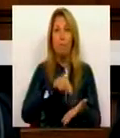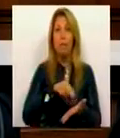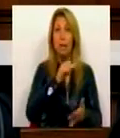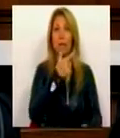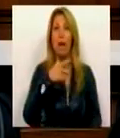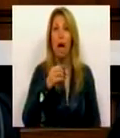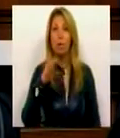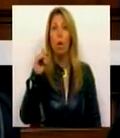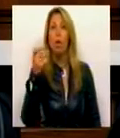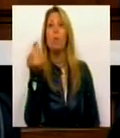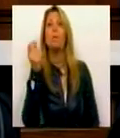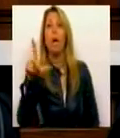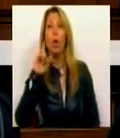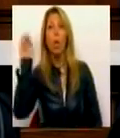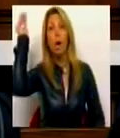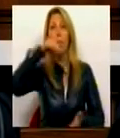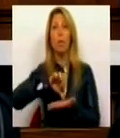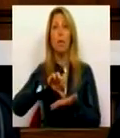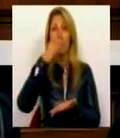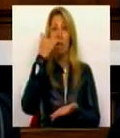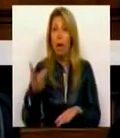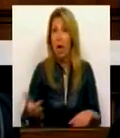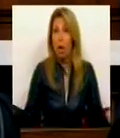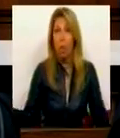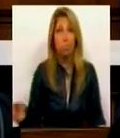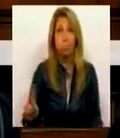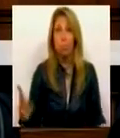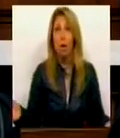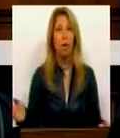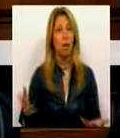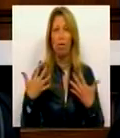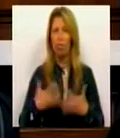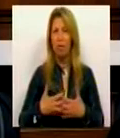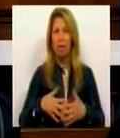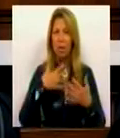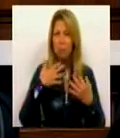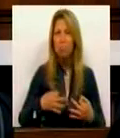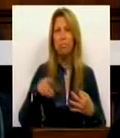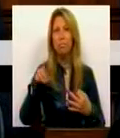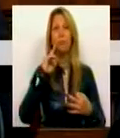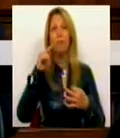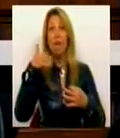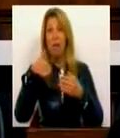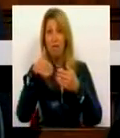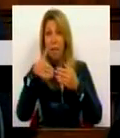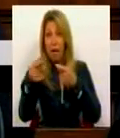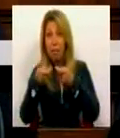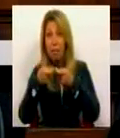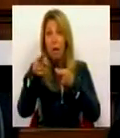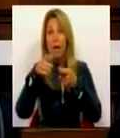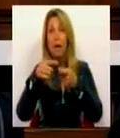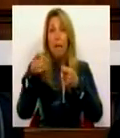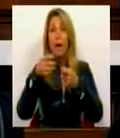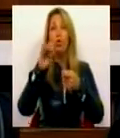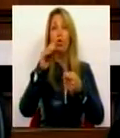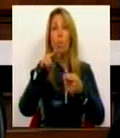muito menos na República Centro-Africana. Tenho dúvidas de que a vejamos tão cedo na Somália e por aí adiante, e aí a União Europeia pode ter